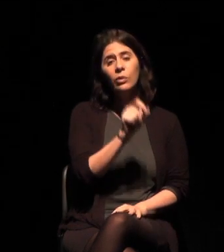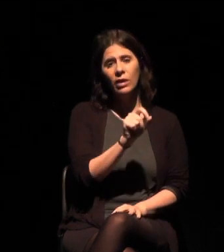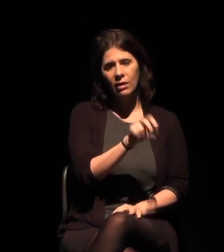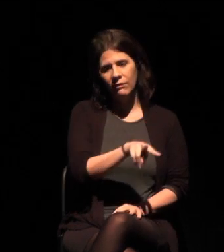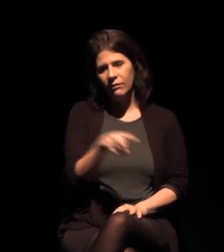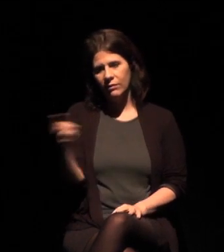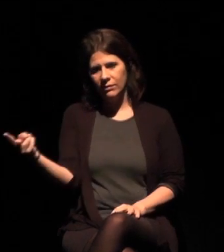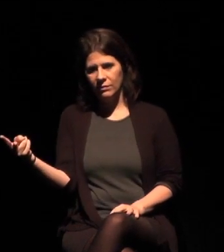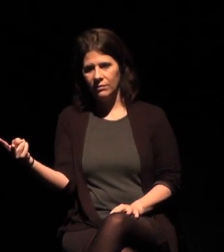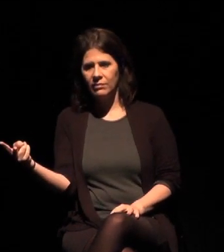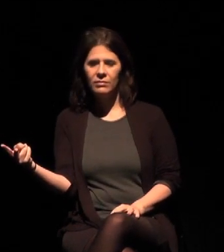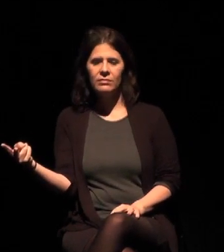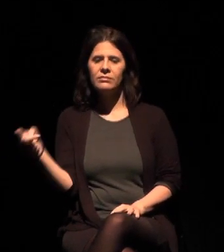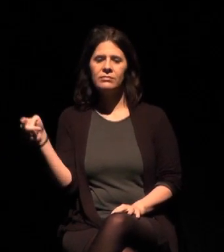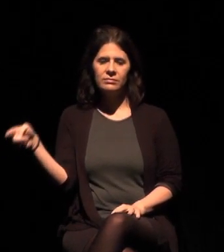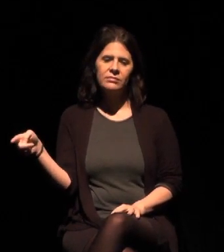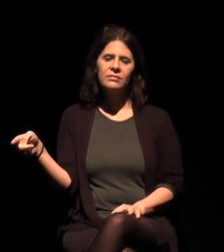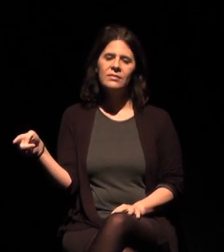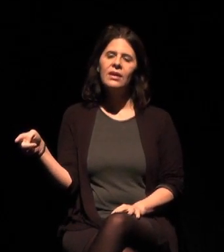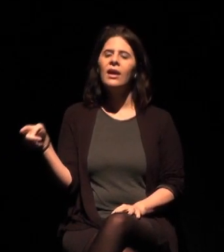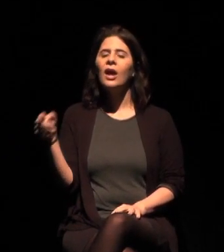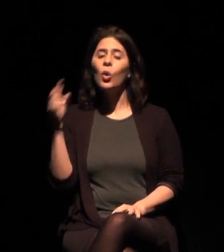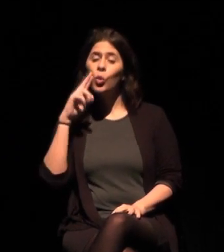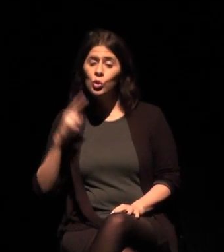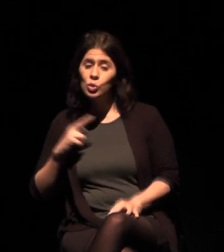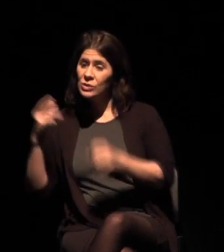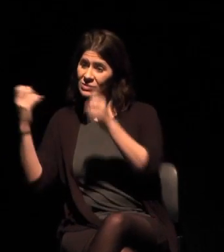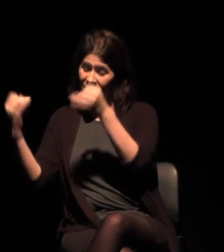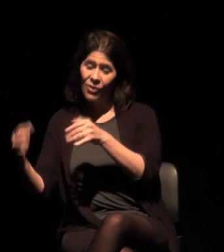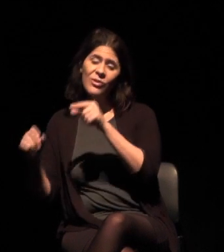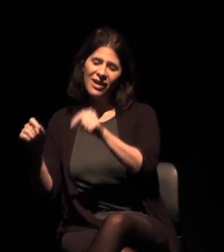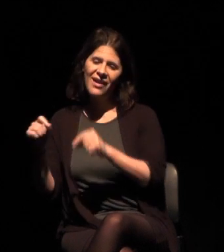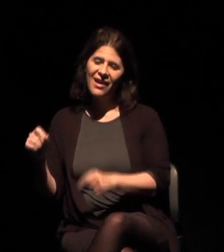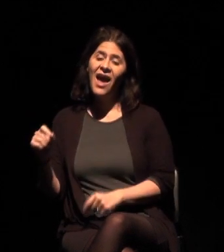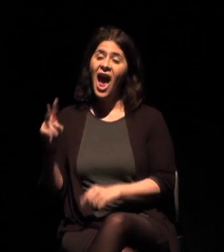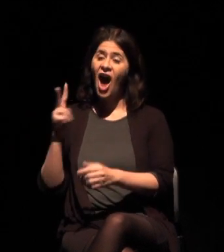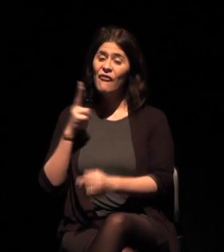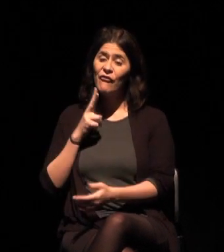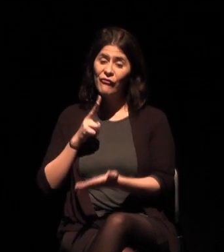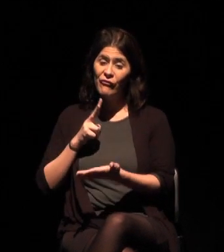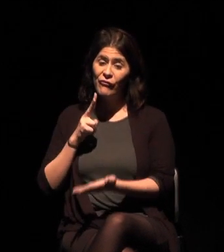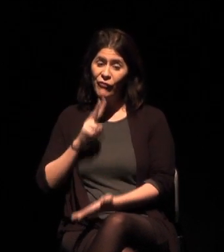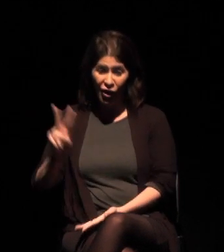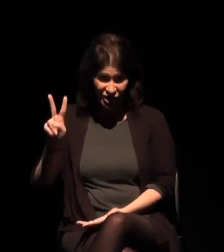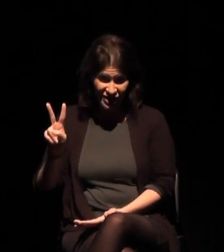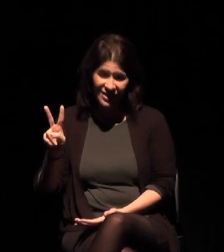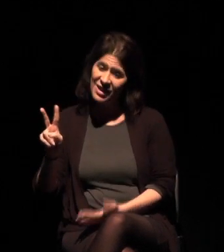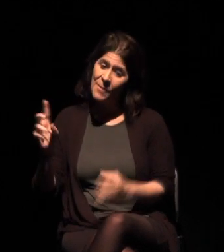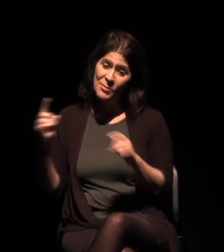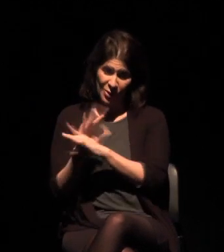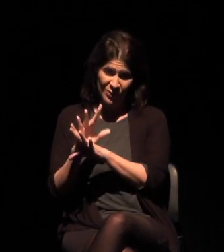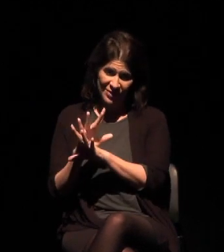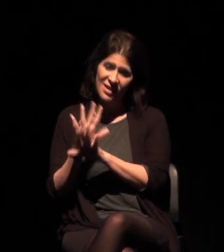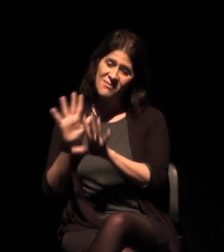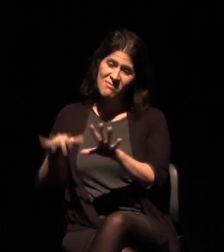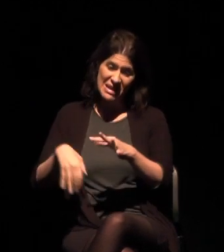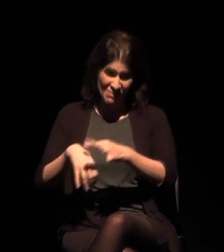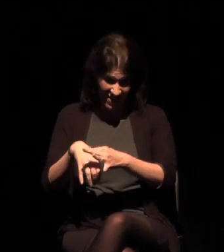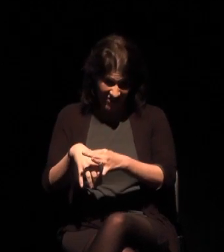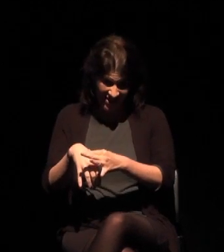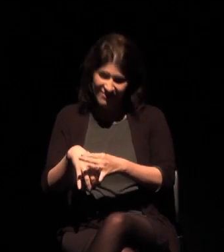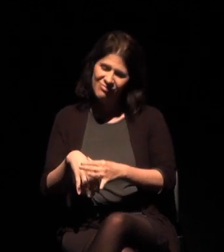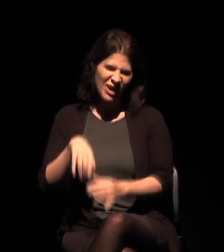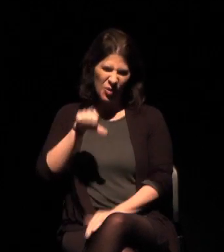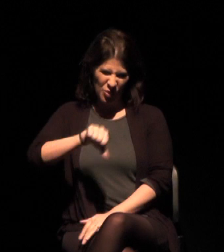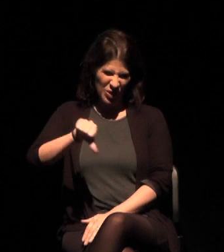e voltou a vodka está pronta mas o be obteve uma porcaria né então é isso é indicativo não sei se é a